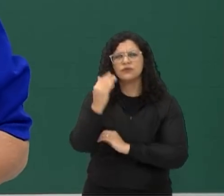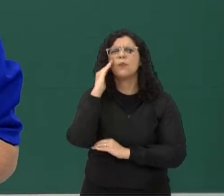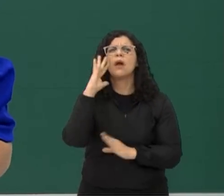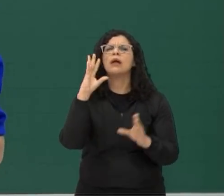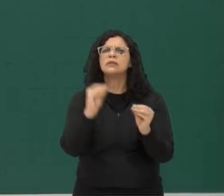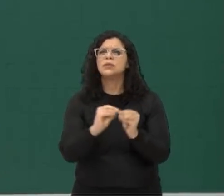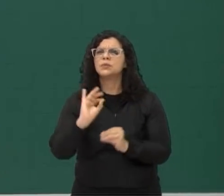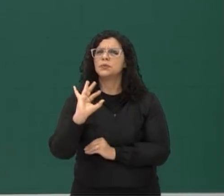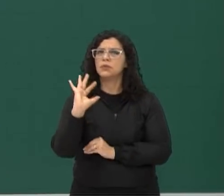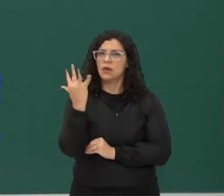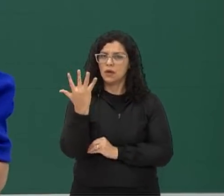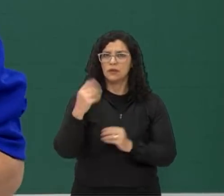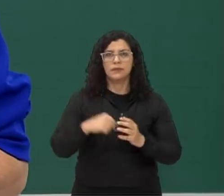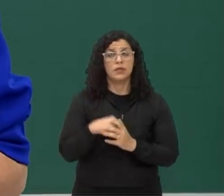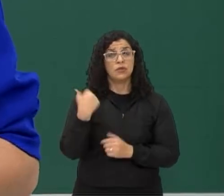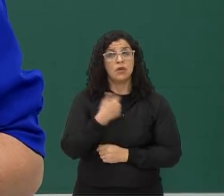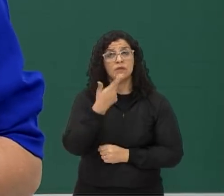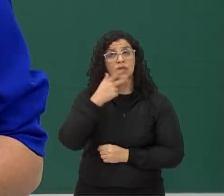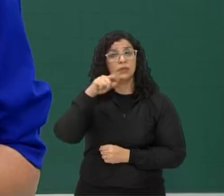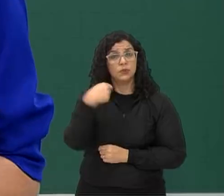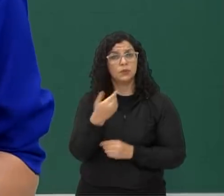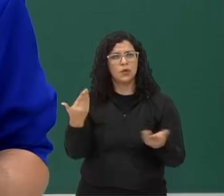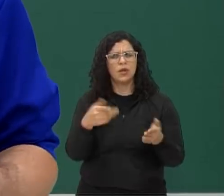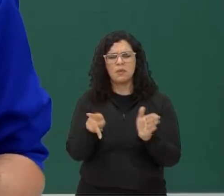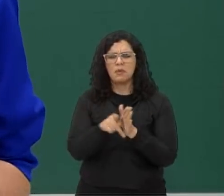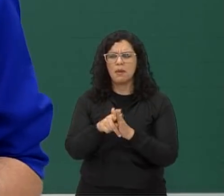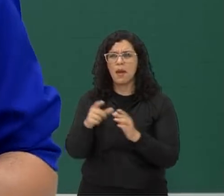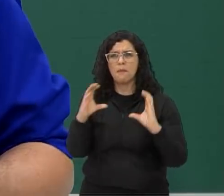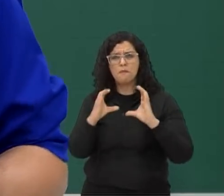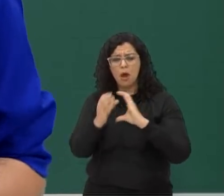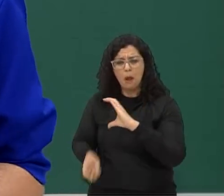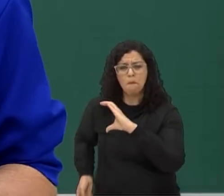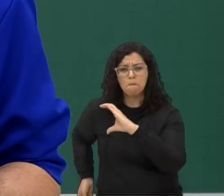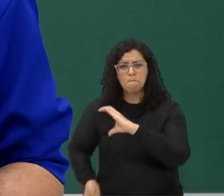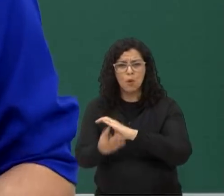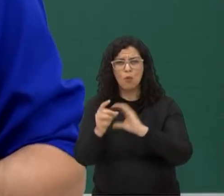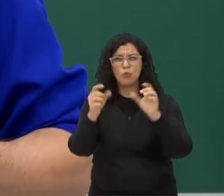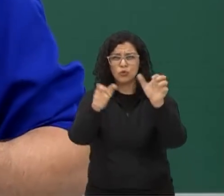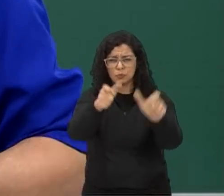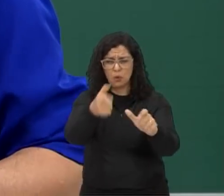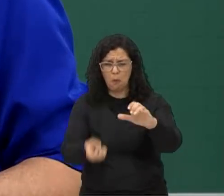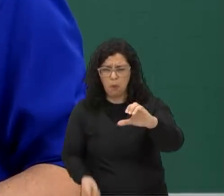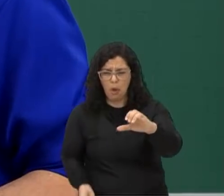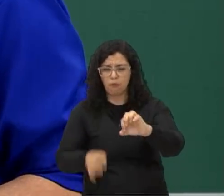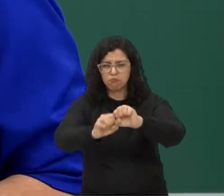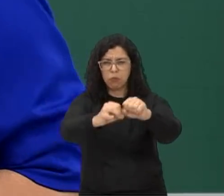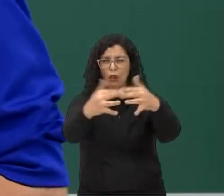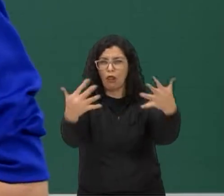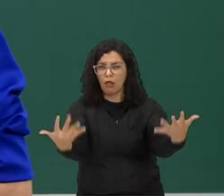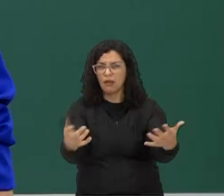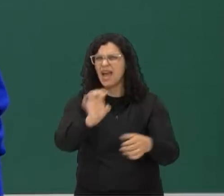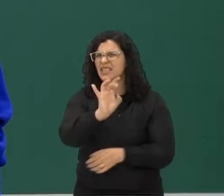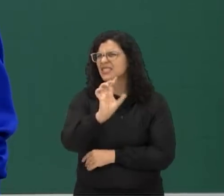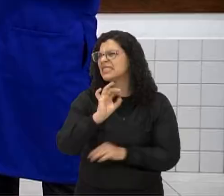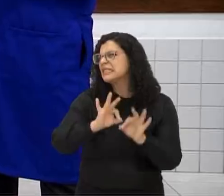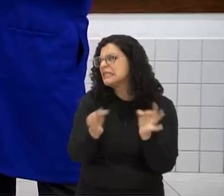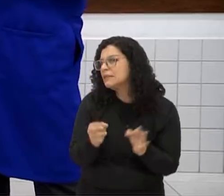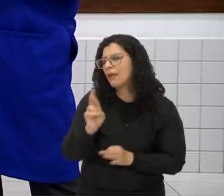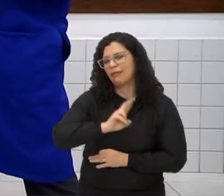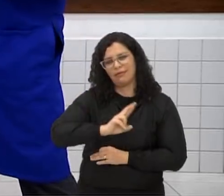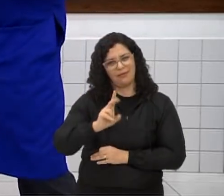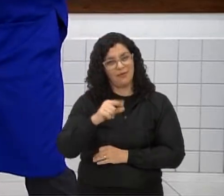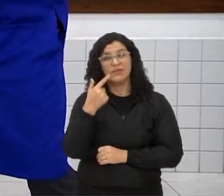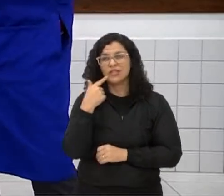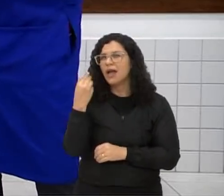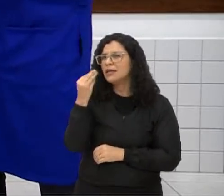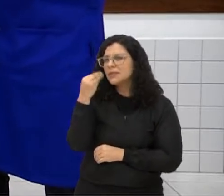jogo acontece, né? Quando a gente fala assim, é jogar a bola e derrubar os pinos. Parece simples, mas não é tão simples assim. Você já jogou